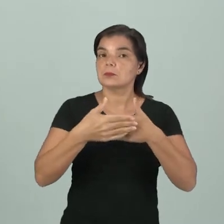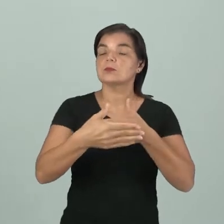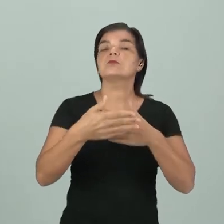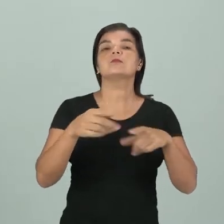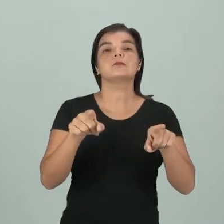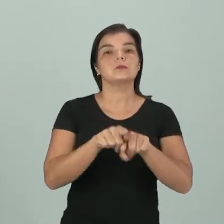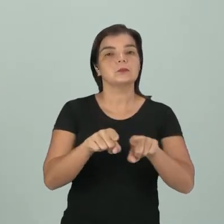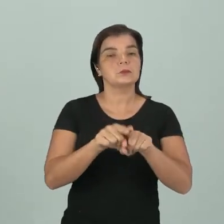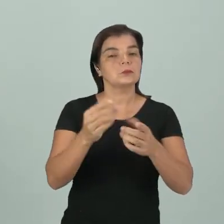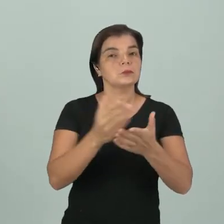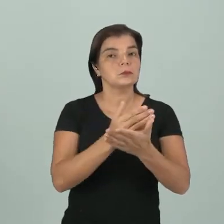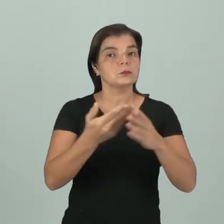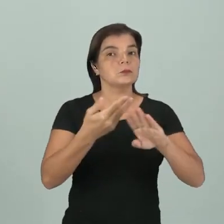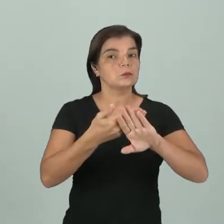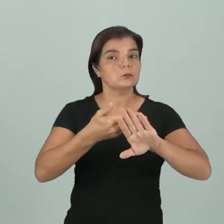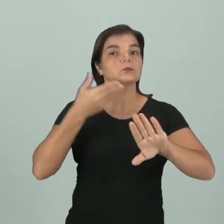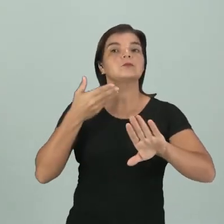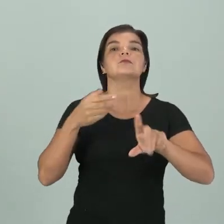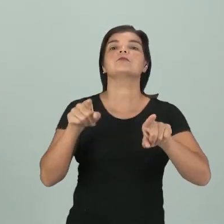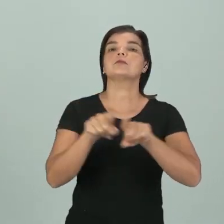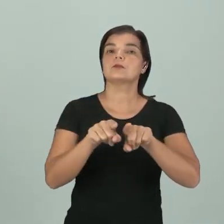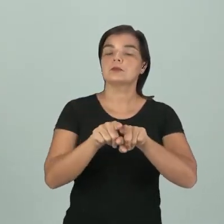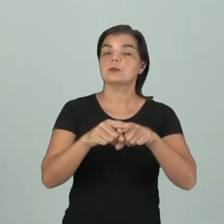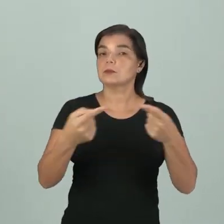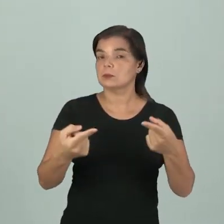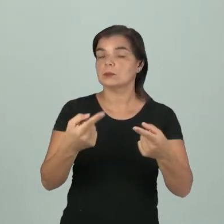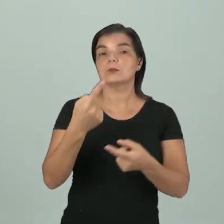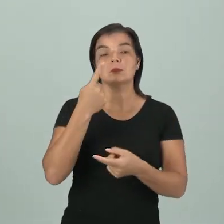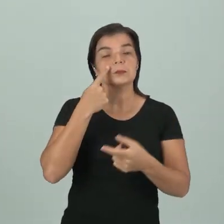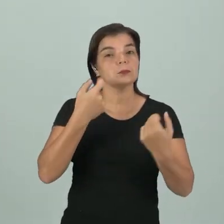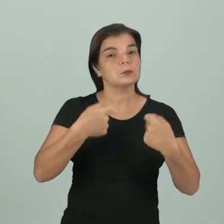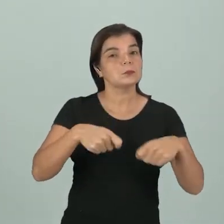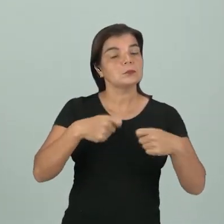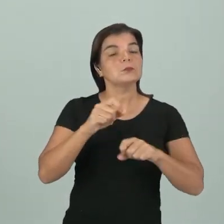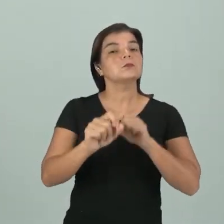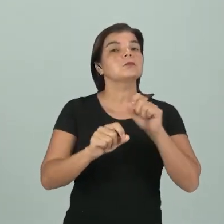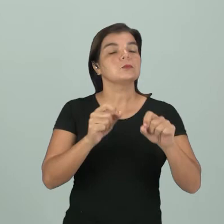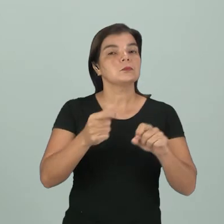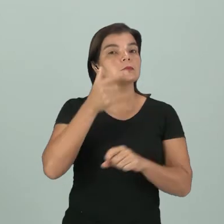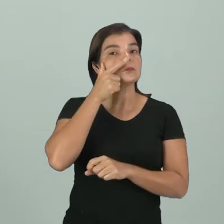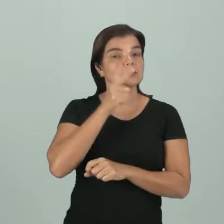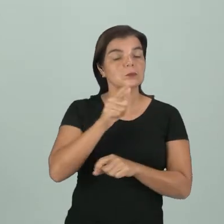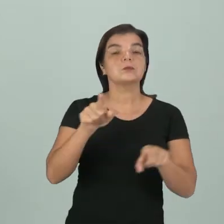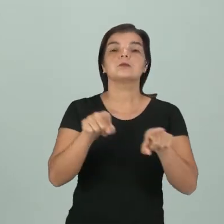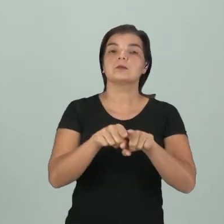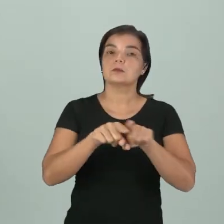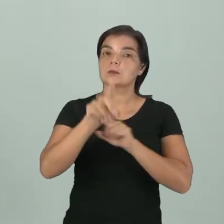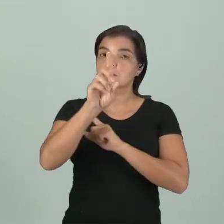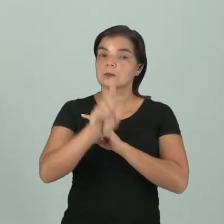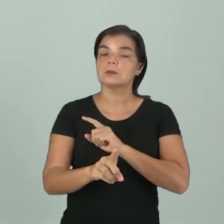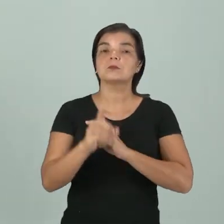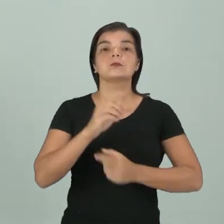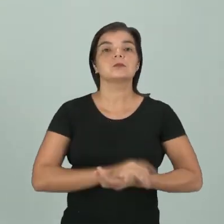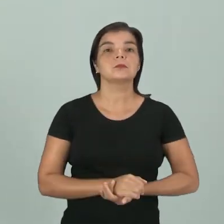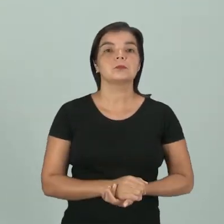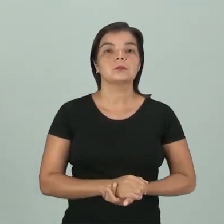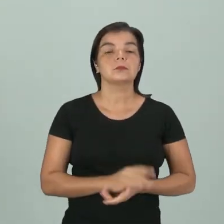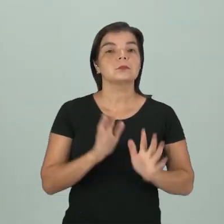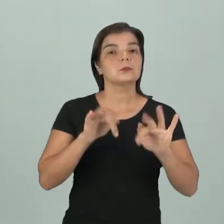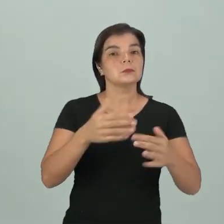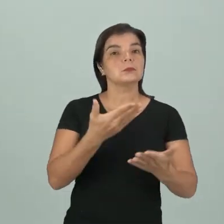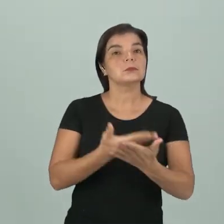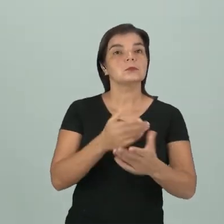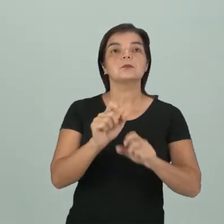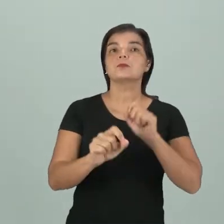caminho também há alguns retrocessos, mas a gente precisa conquistar também esses direitos. Para